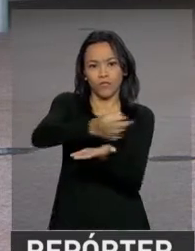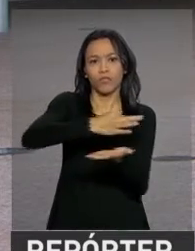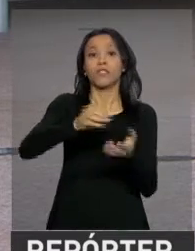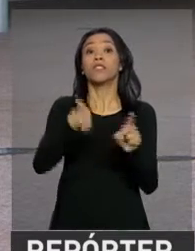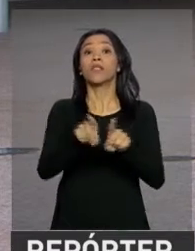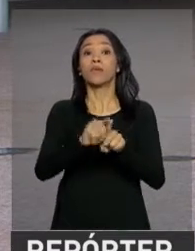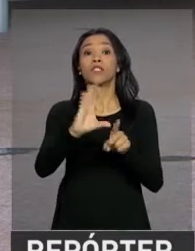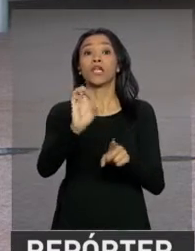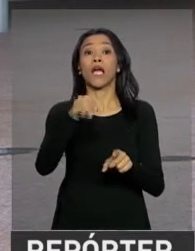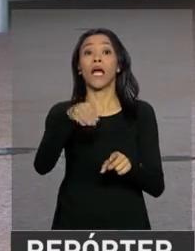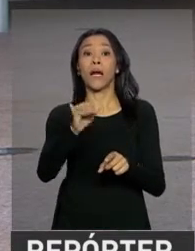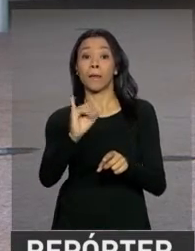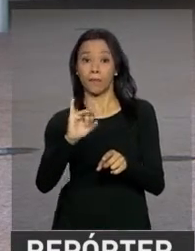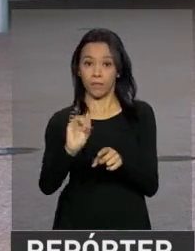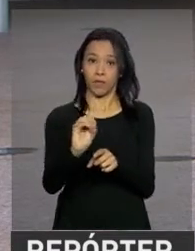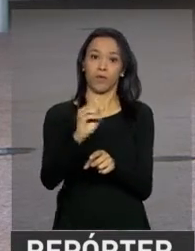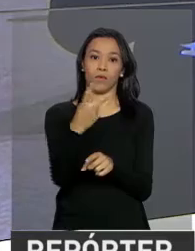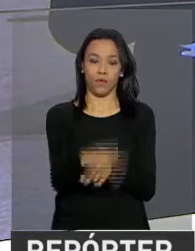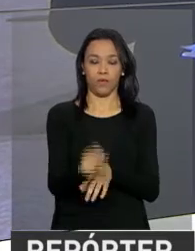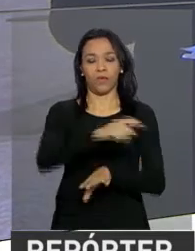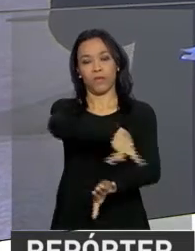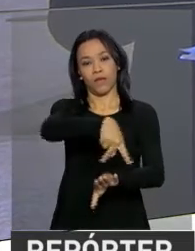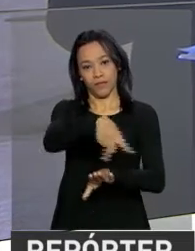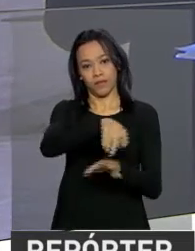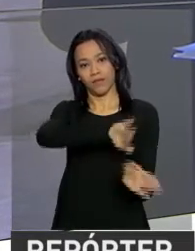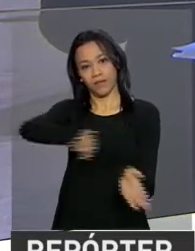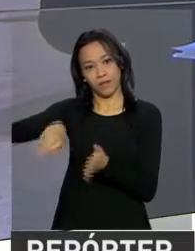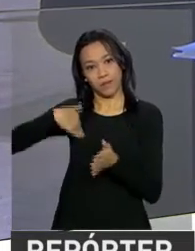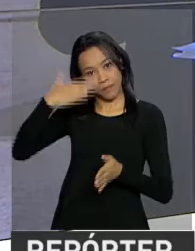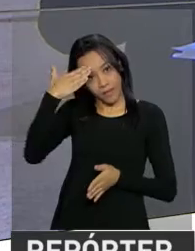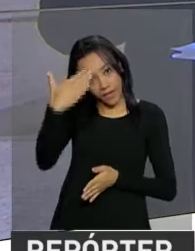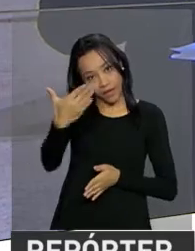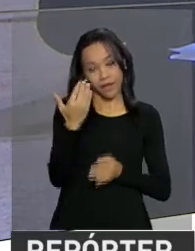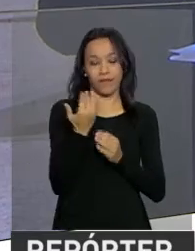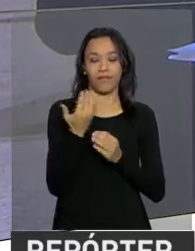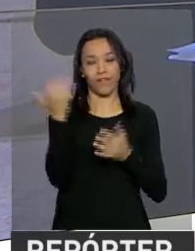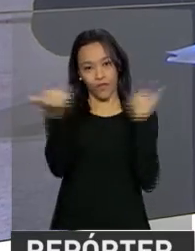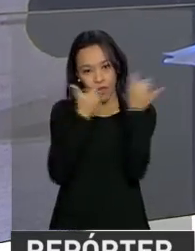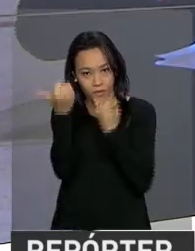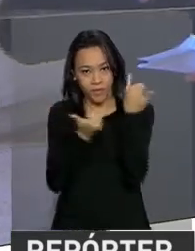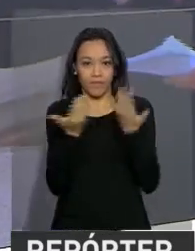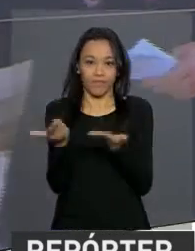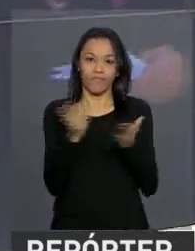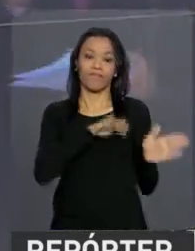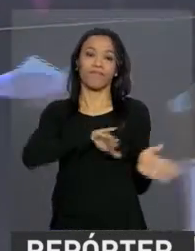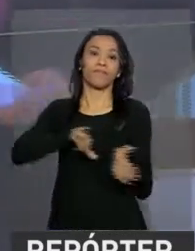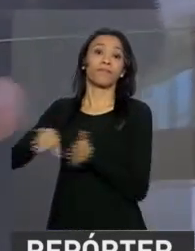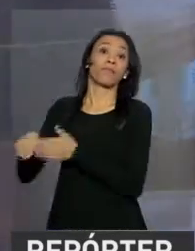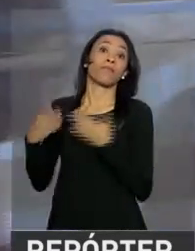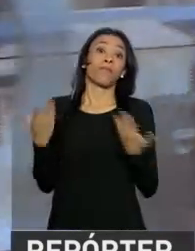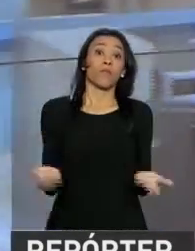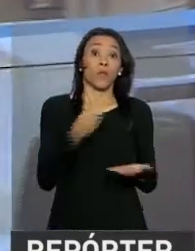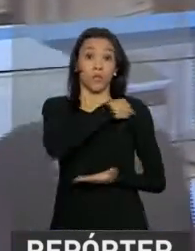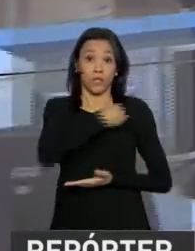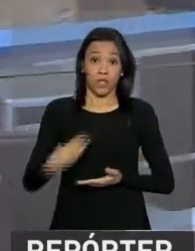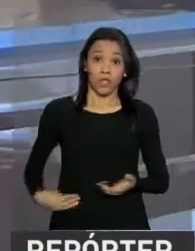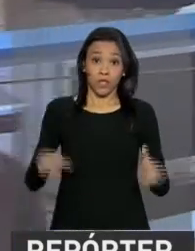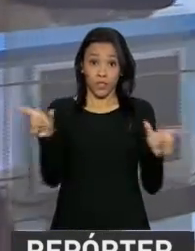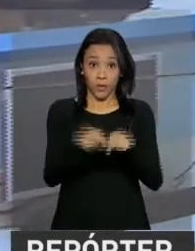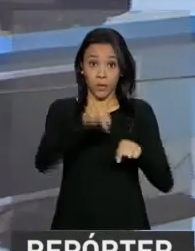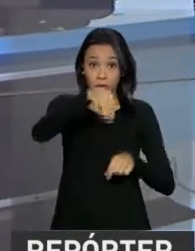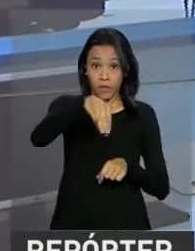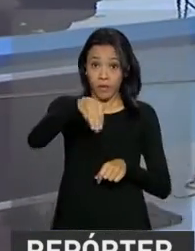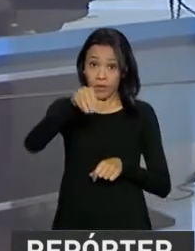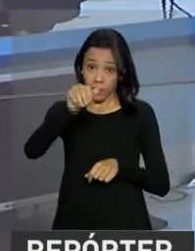país voltamos com você e daniele brigada joão pedro pelas suas informações ao vivo o ministro do meio ambiente sarney